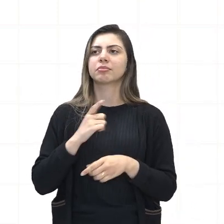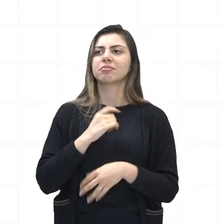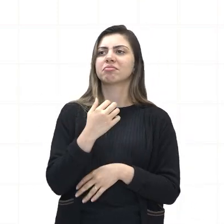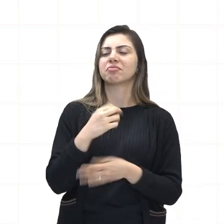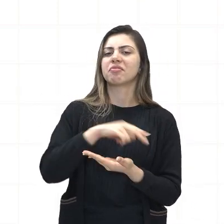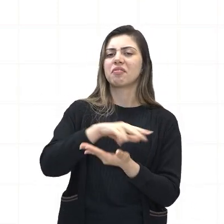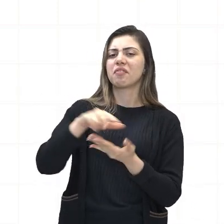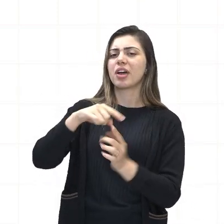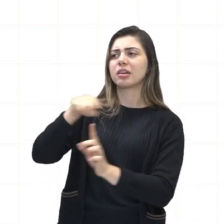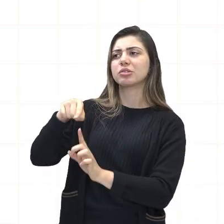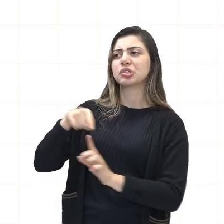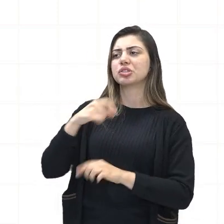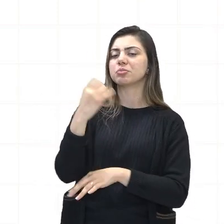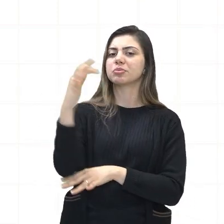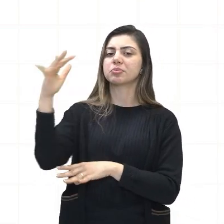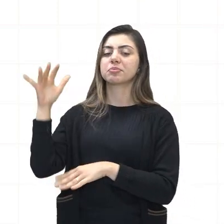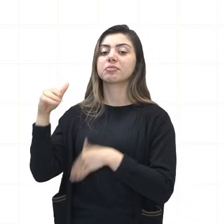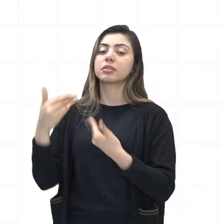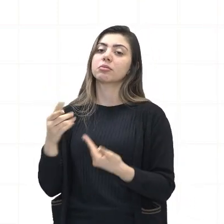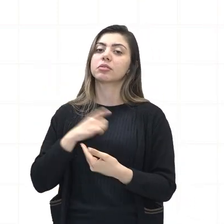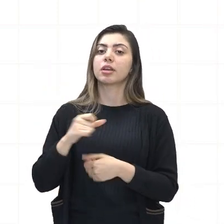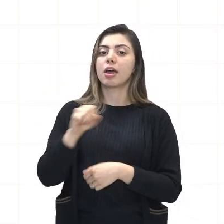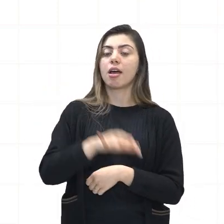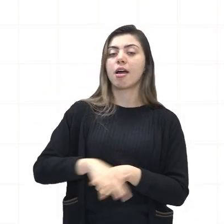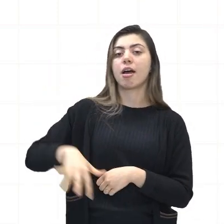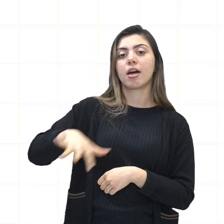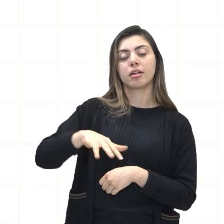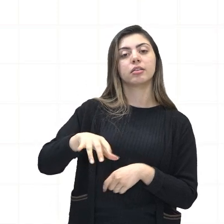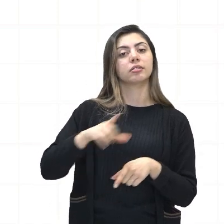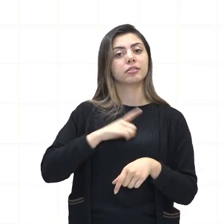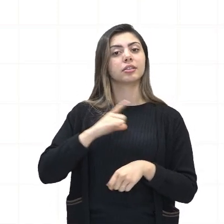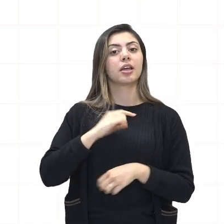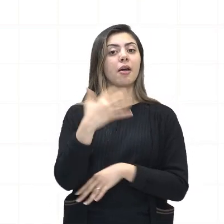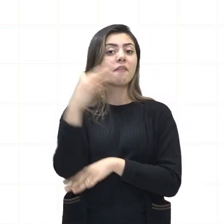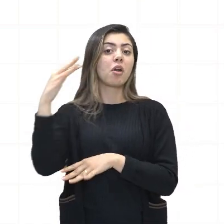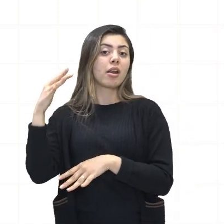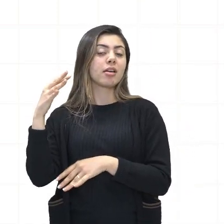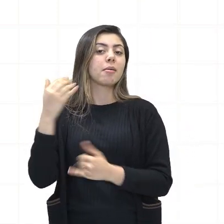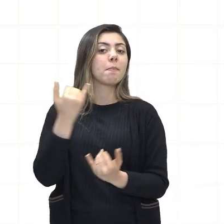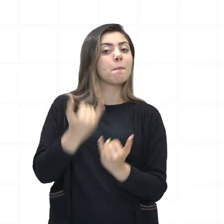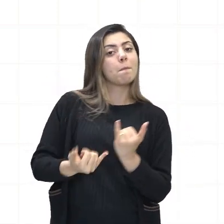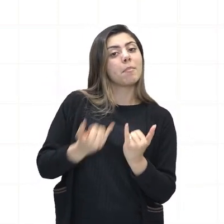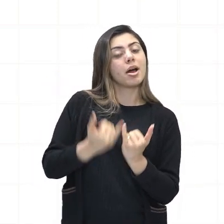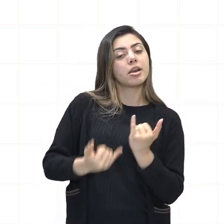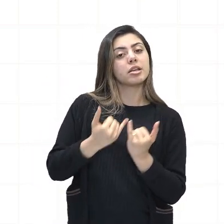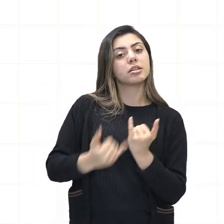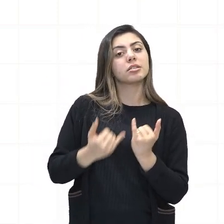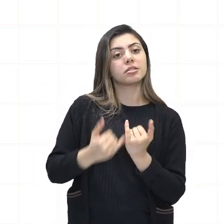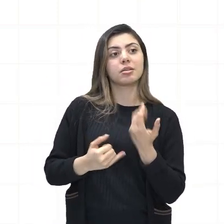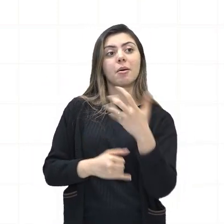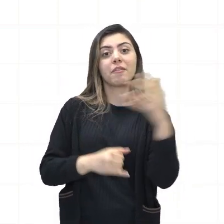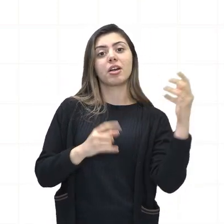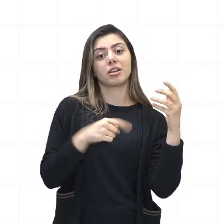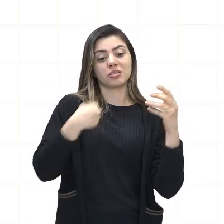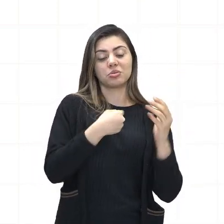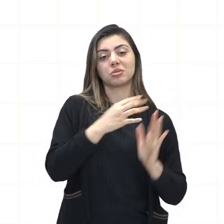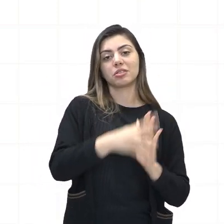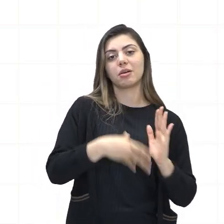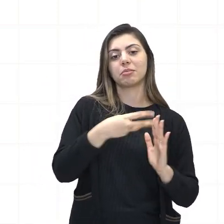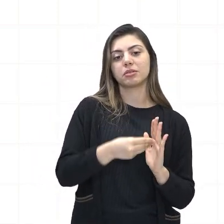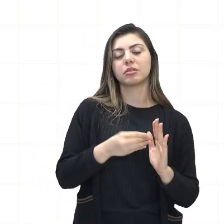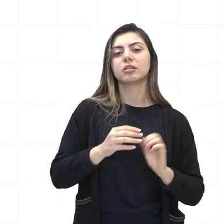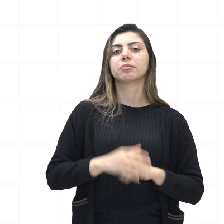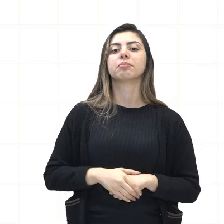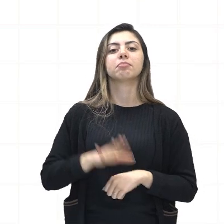vegetal. Algumas dessas áreas da África Ocidental vão ter inclusive uma floresta muito parecida com a floresta amazônica, mas também vão ter